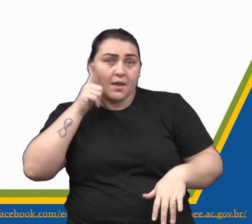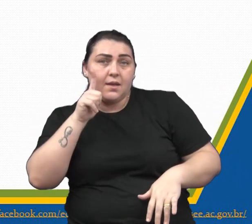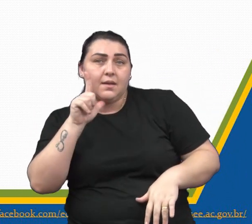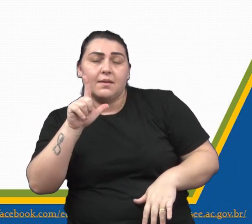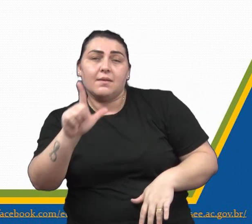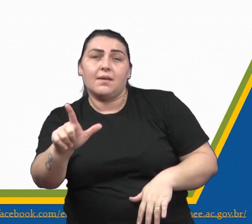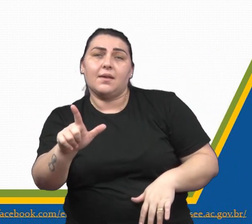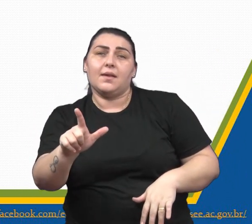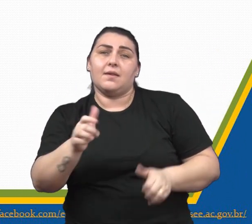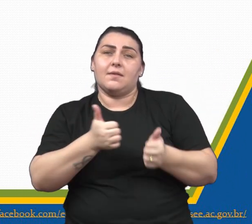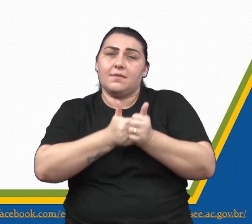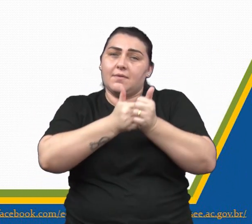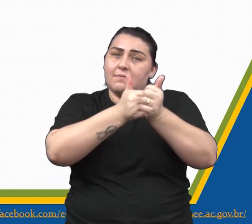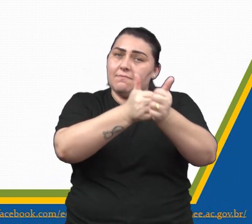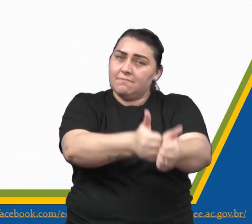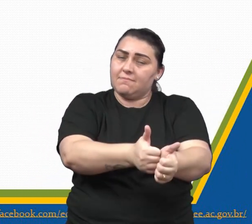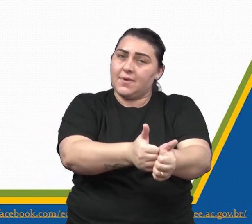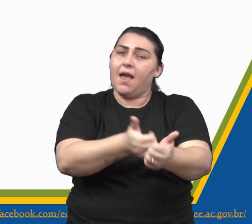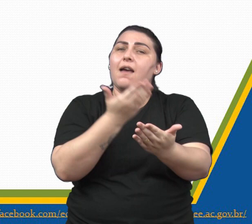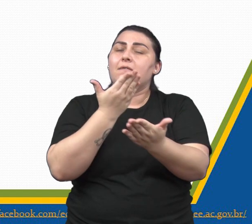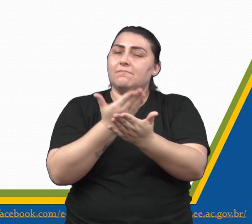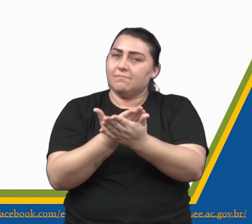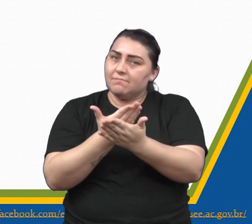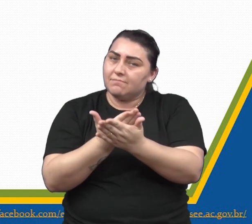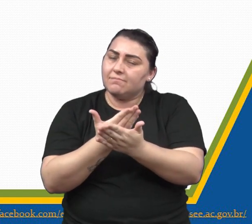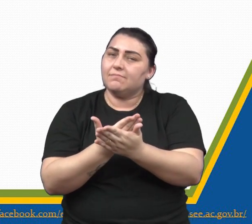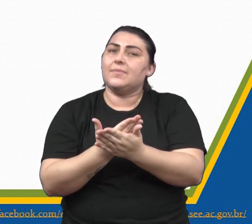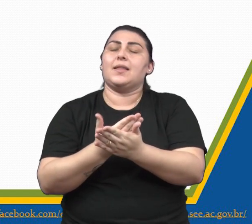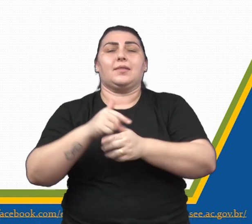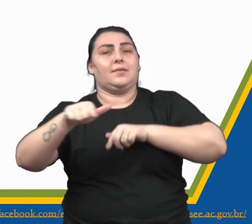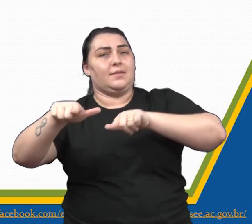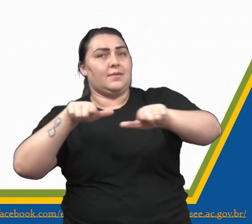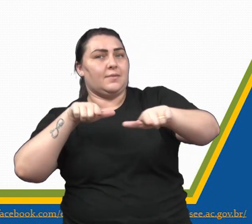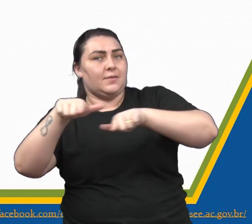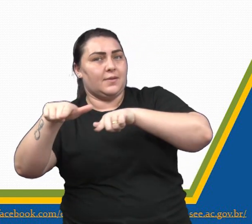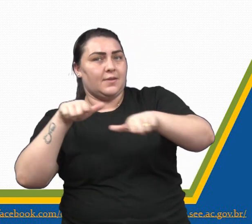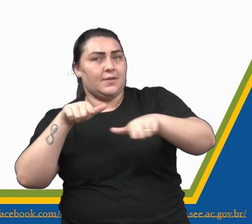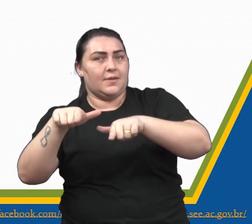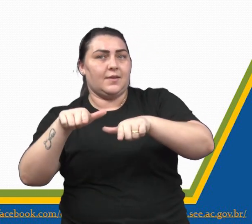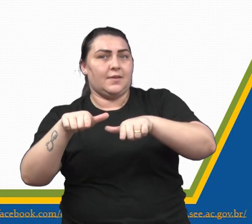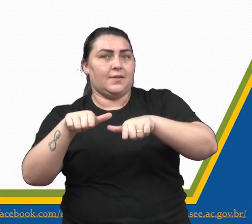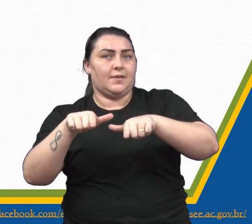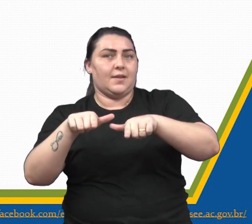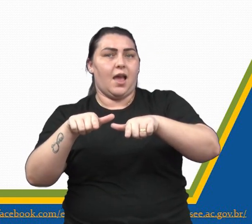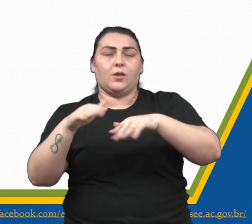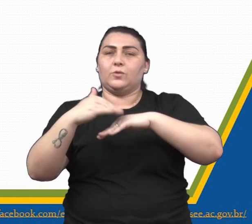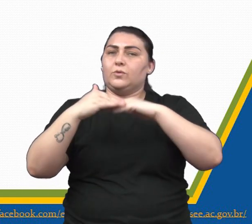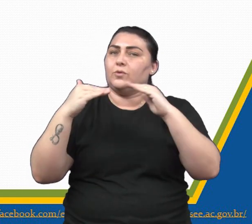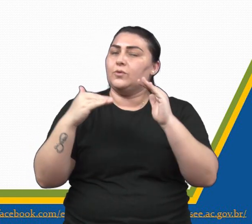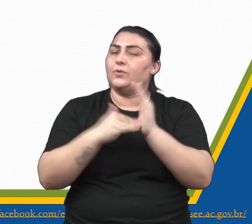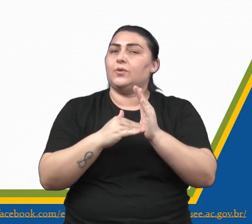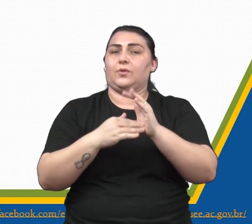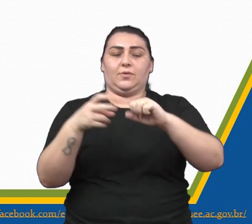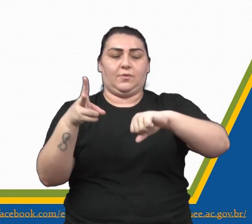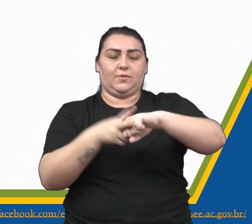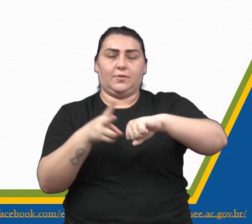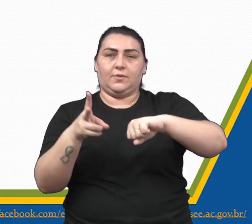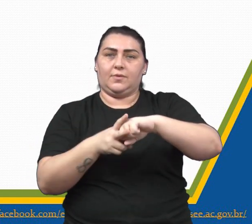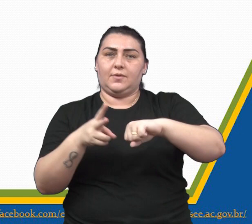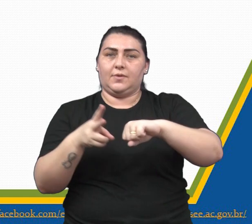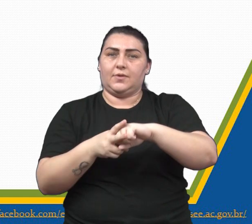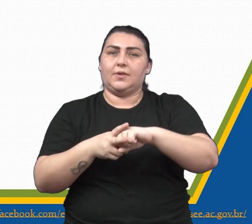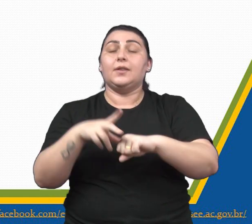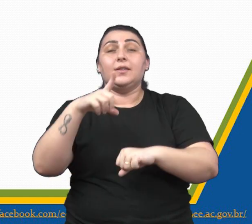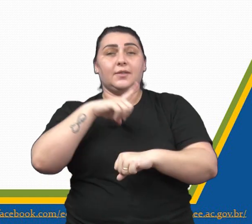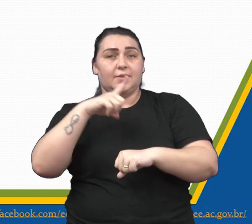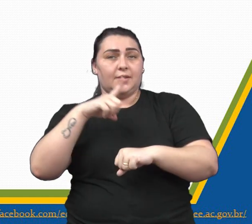Ganhei, segui, estudava, trabalhava, trabalho. Olha só as formas